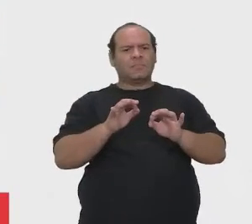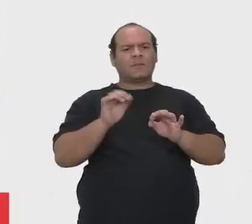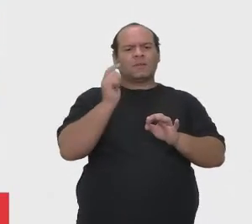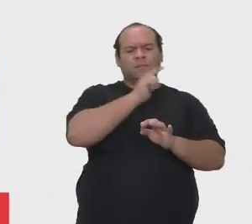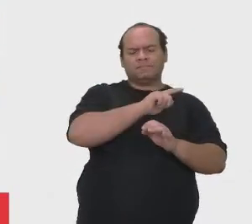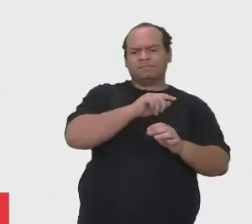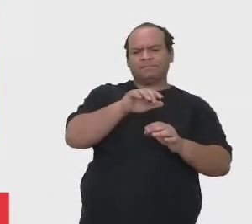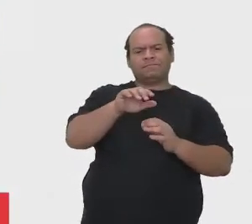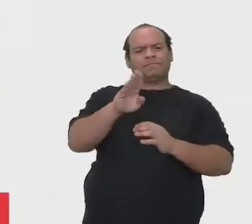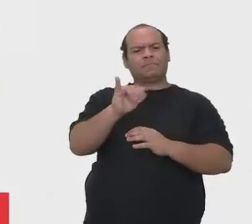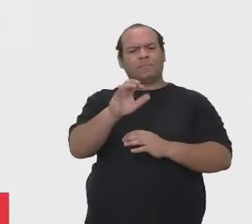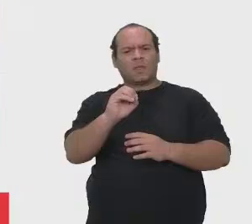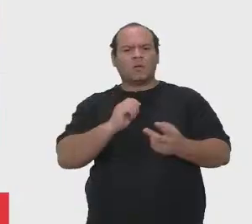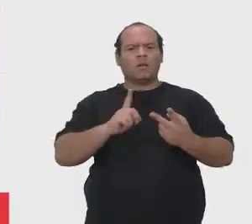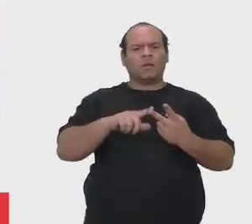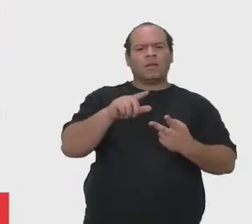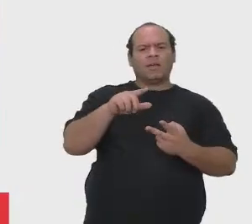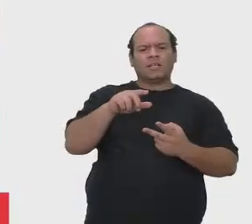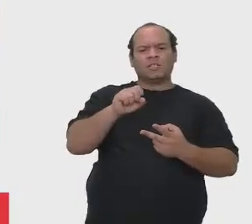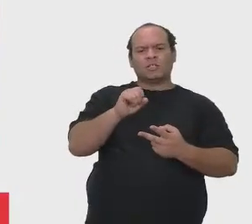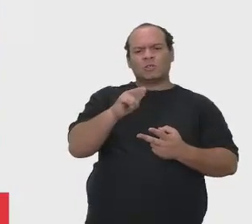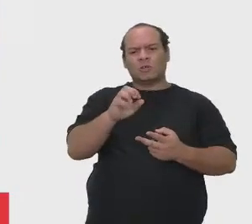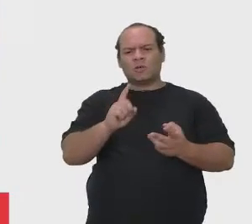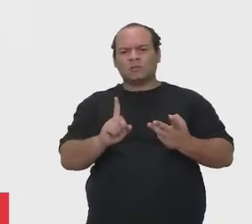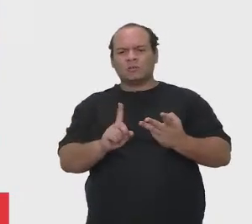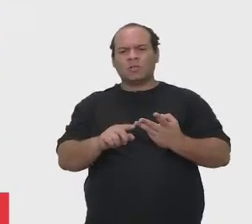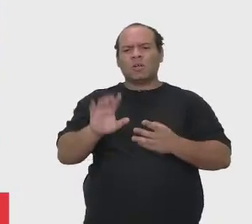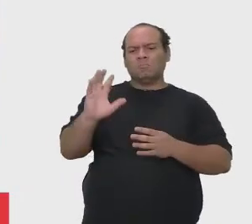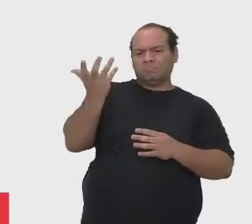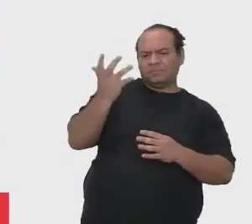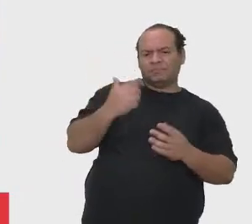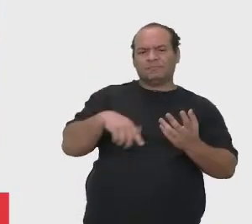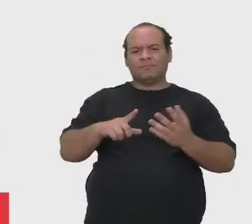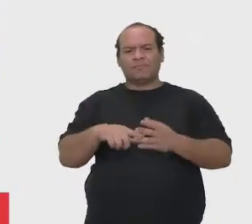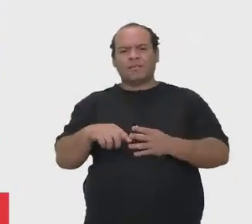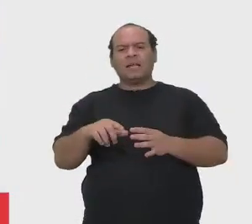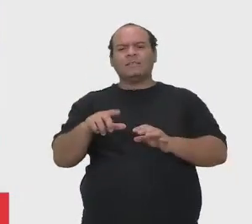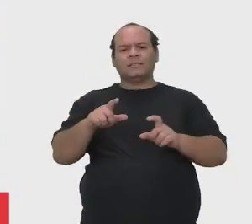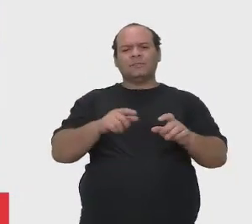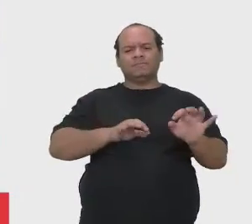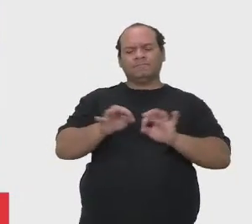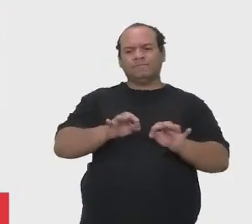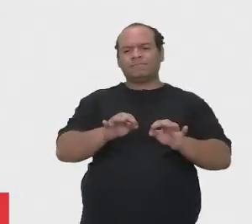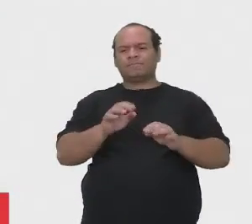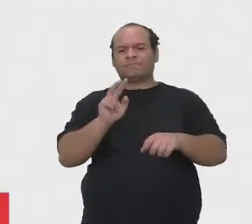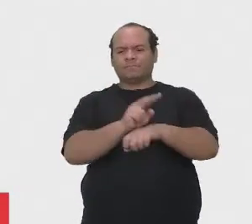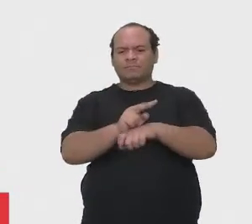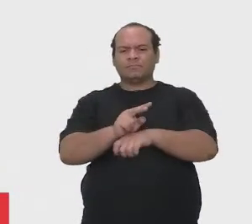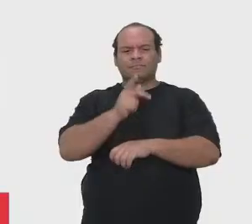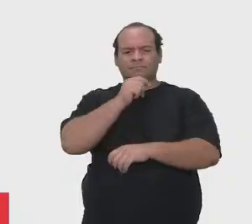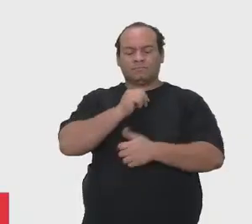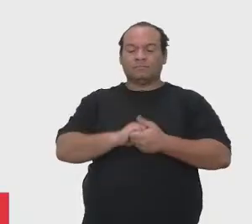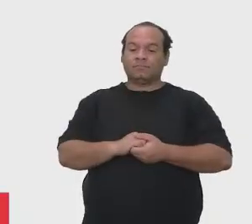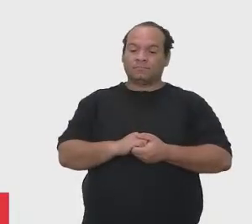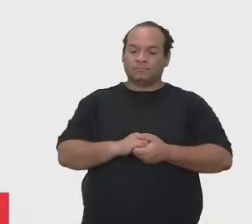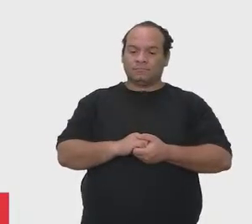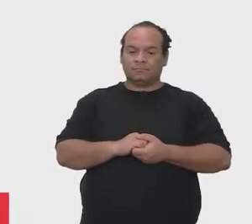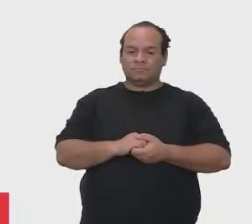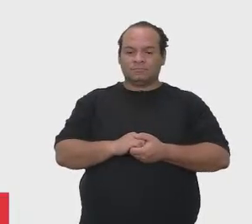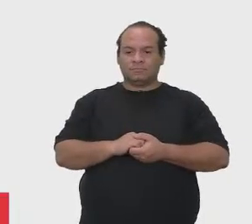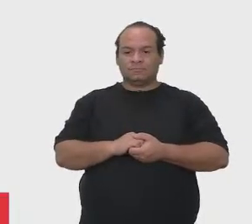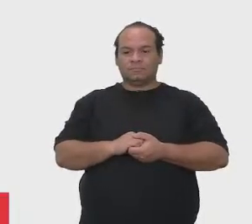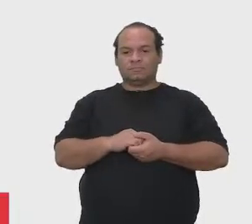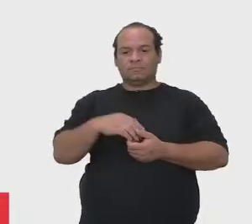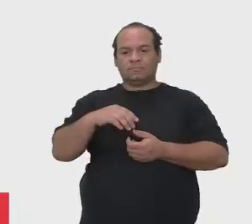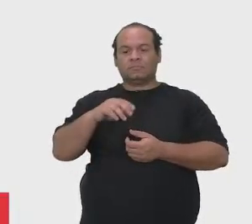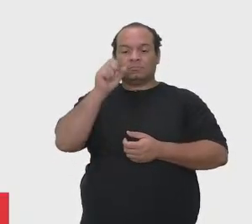sólidos, mudanças climáticas, preservação da qualidade da água e energia, ok?